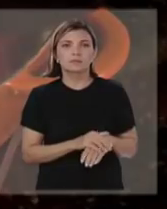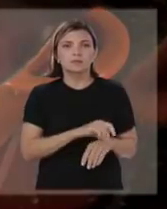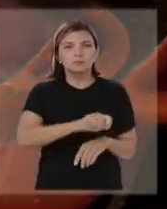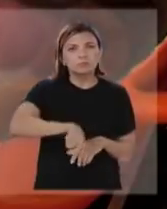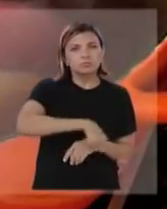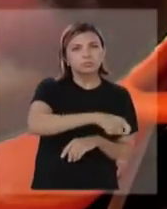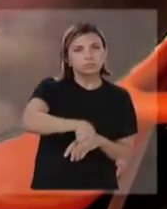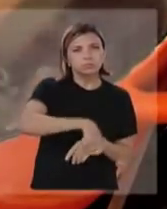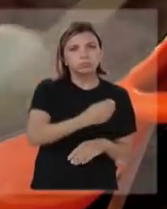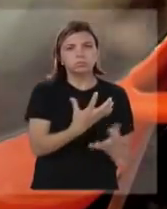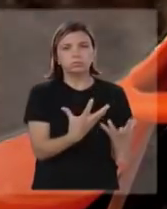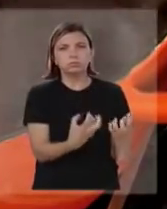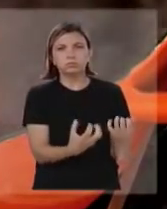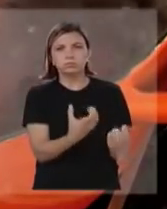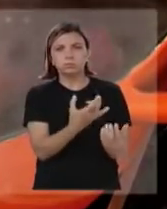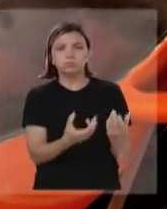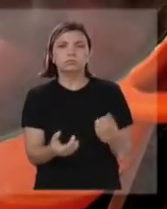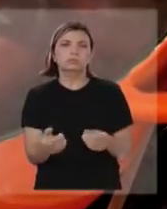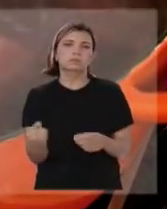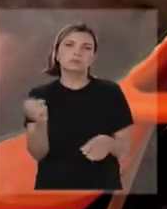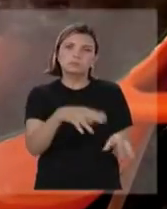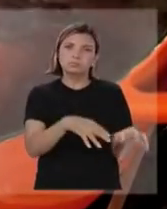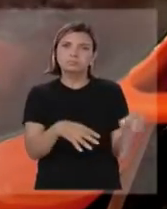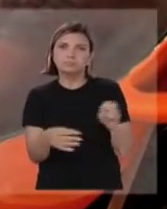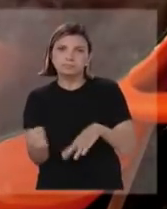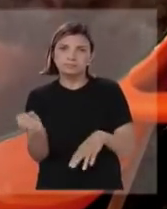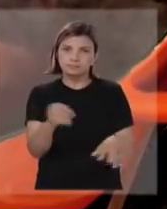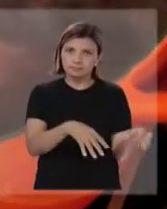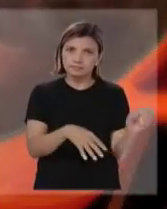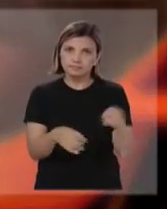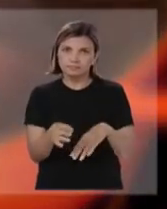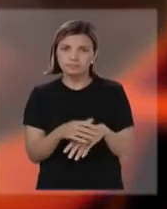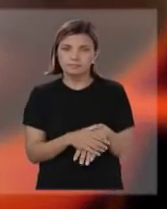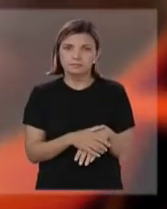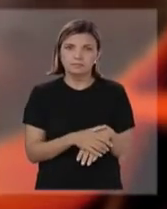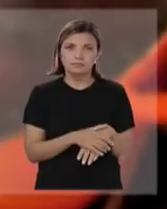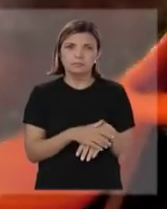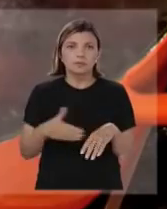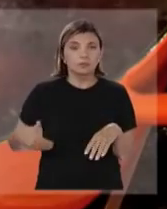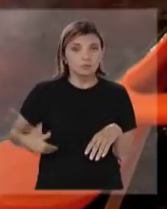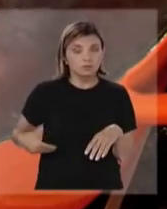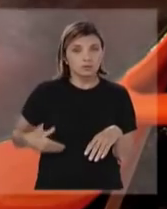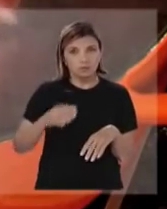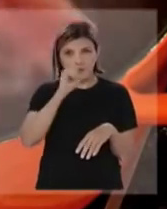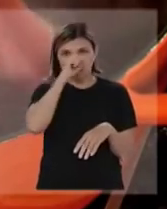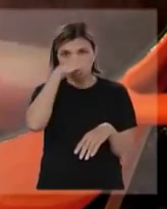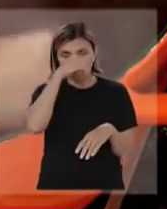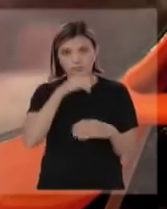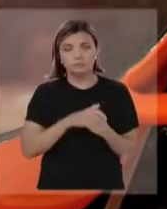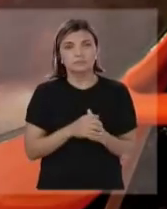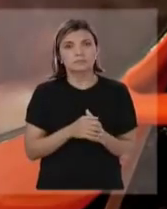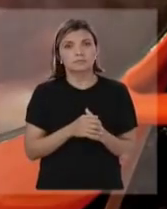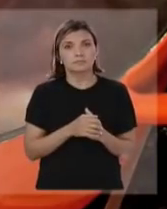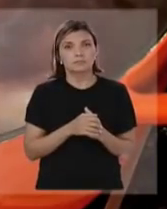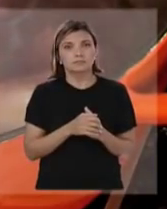Quando o feijão e a carne seca estiverem cozidos, junte os demais ingredientes. A costela,